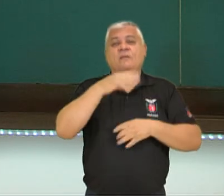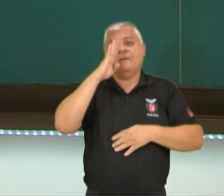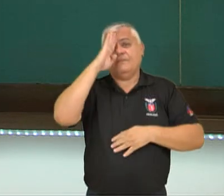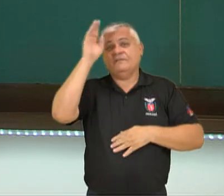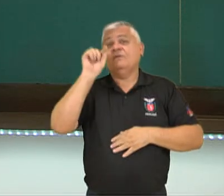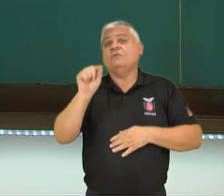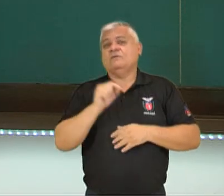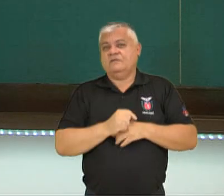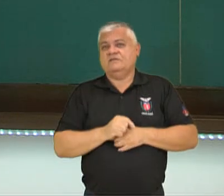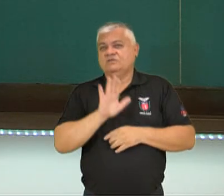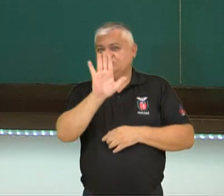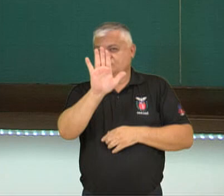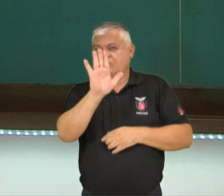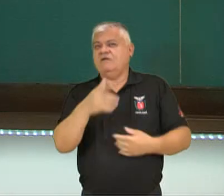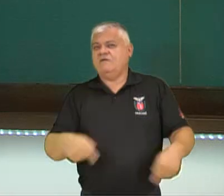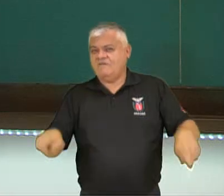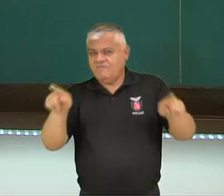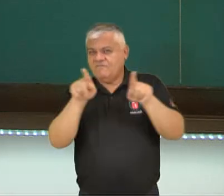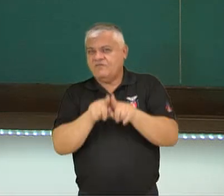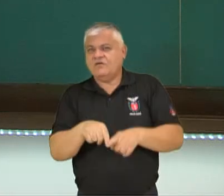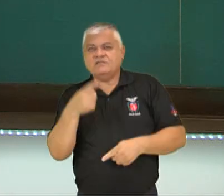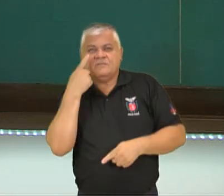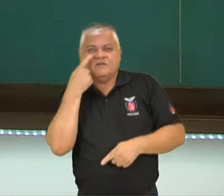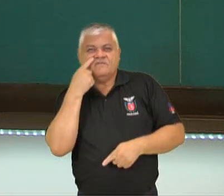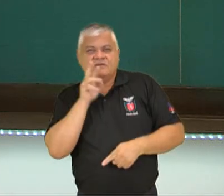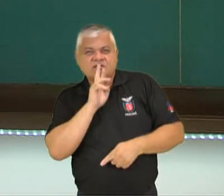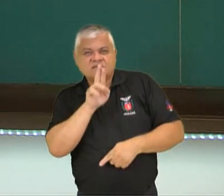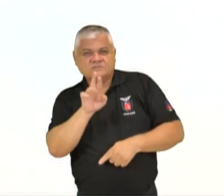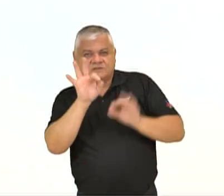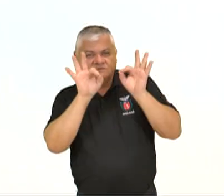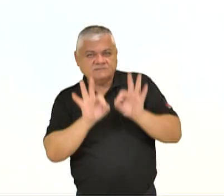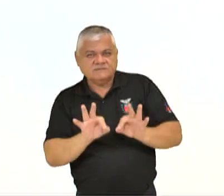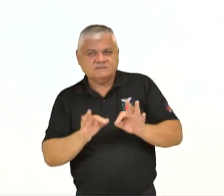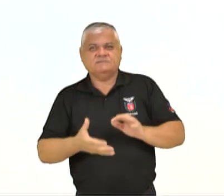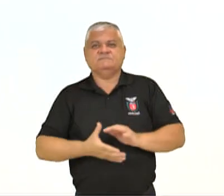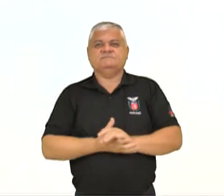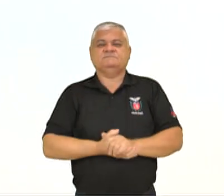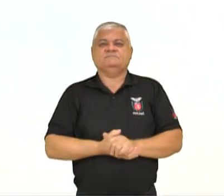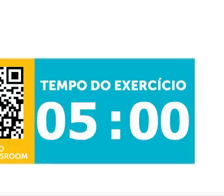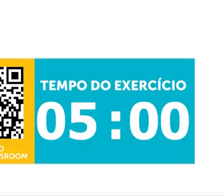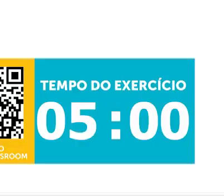econômico? A gente já volta para ver quais são as respostas corretas.